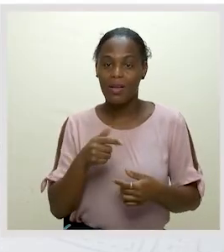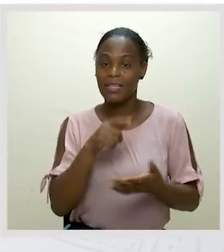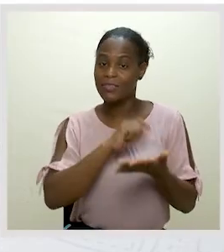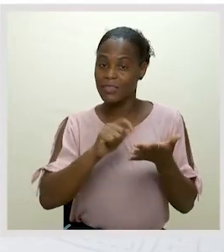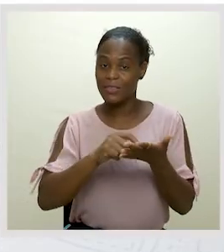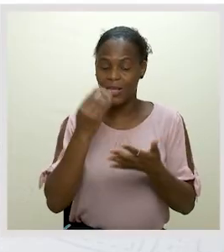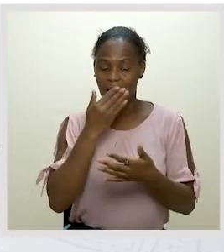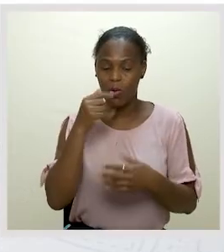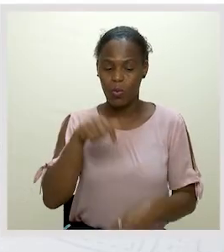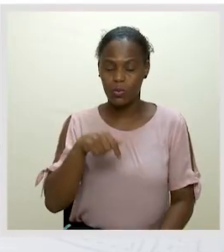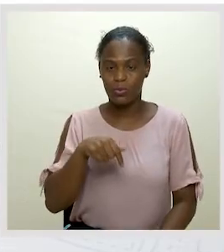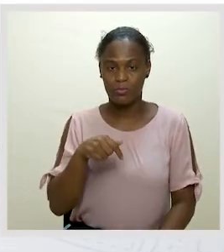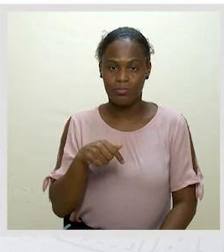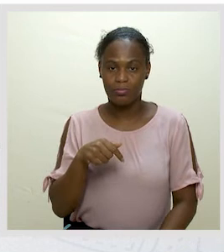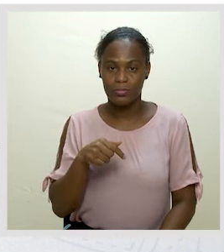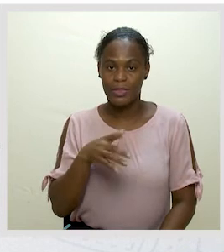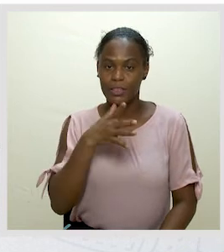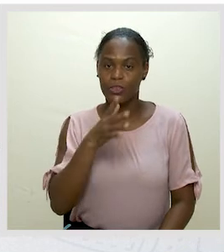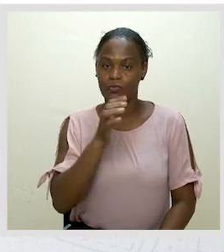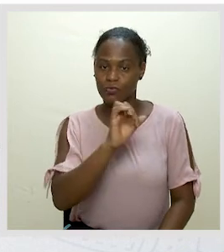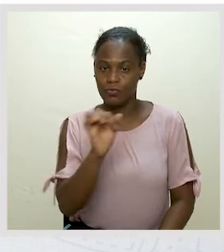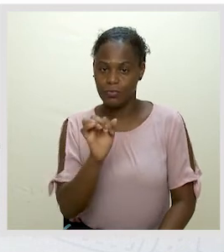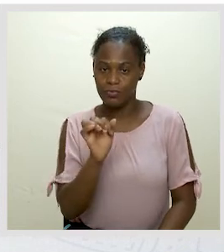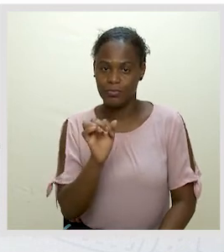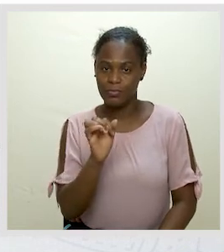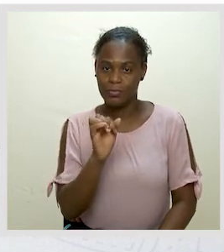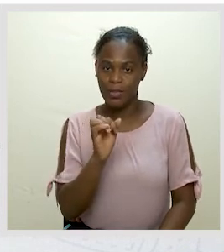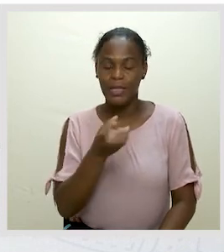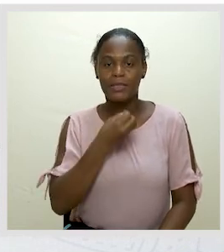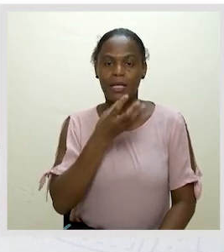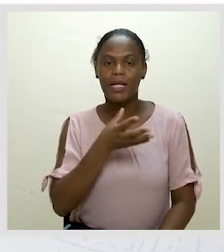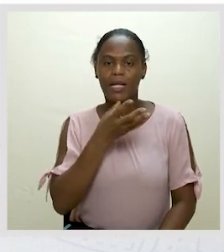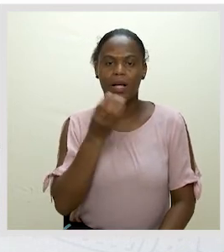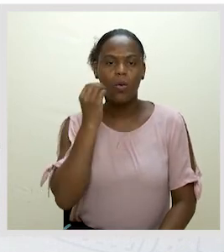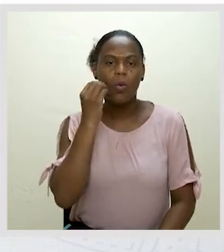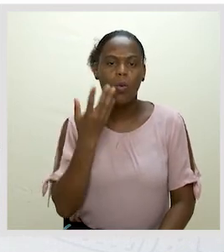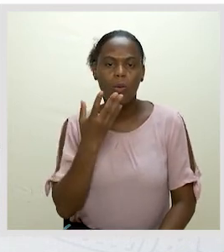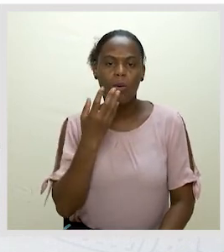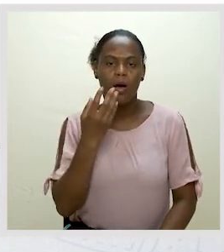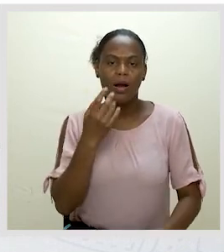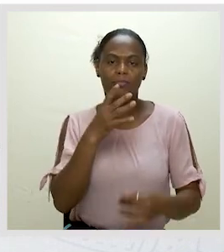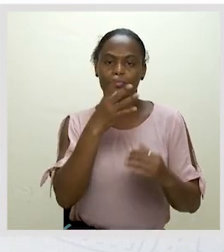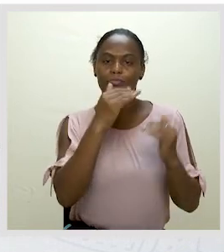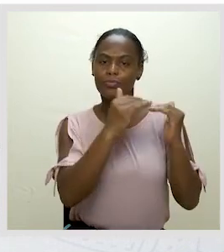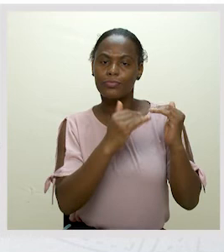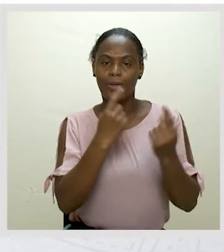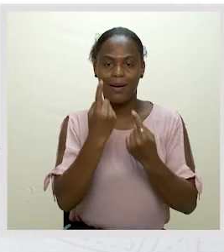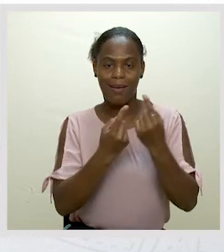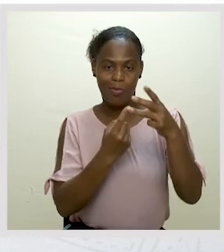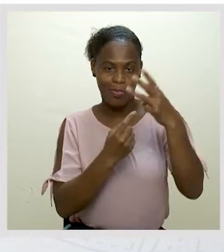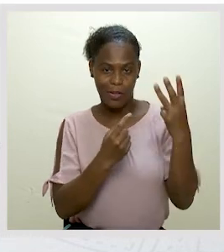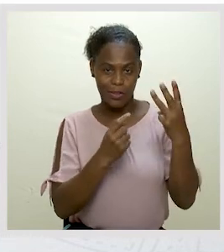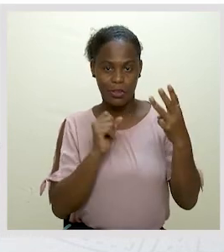Quanto ao exercício da nossa aula de hoje, nos diz: caracterize cada uma das três